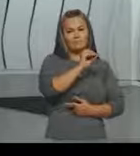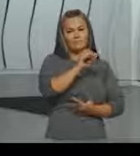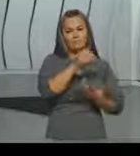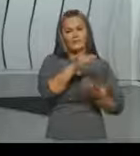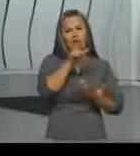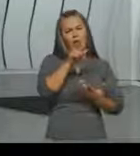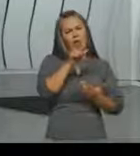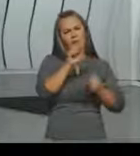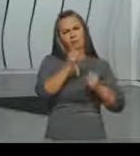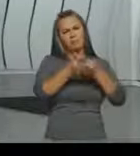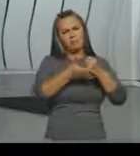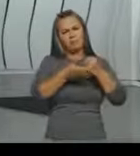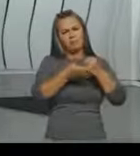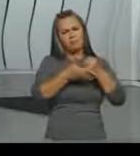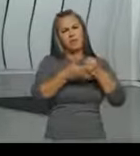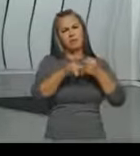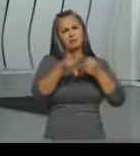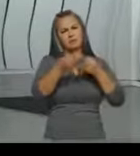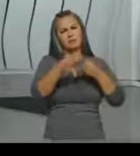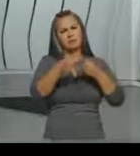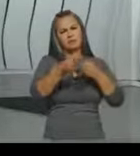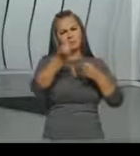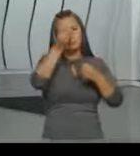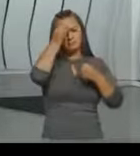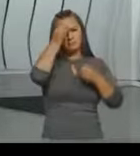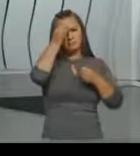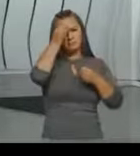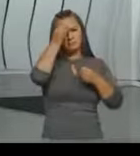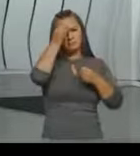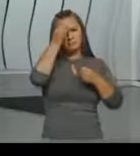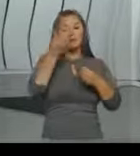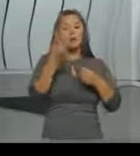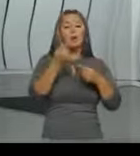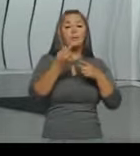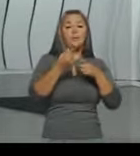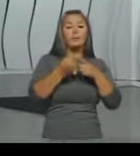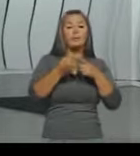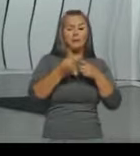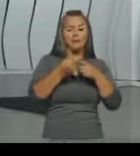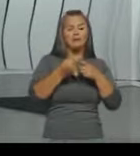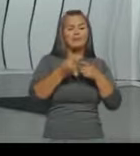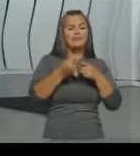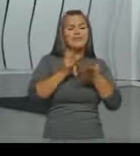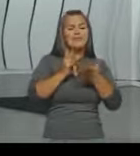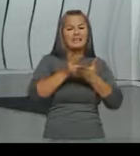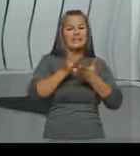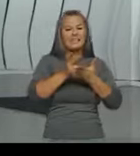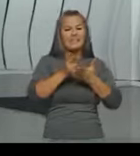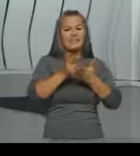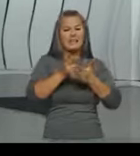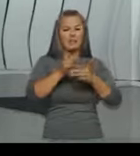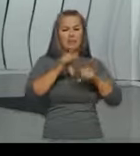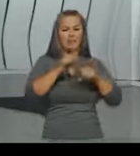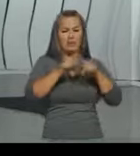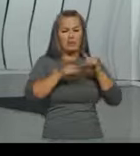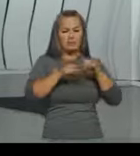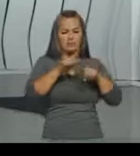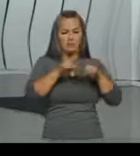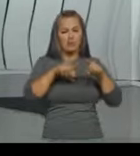São os básicos. E por que a gente já coloca ele assim? Porque a gente vai trabalhar muito aqui com